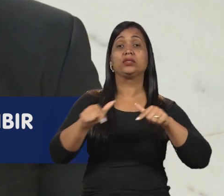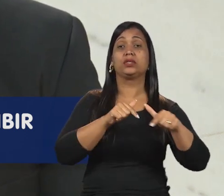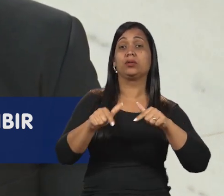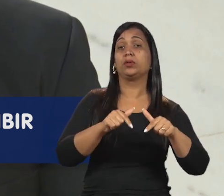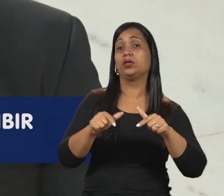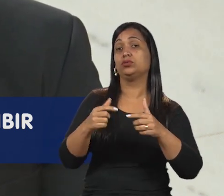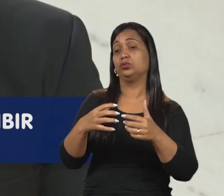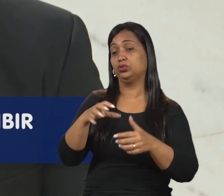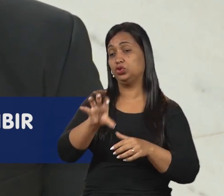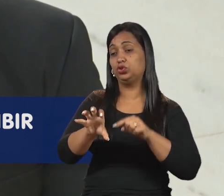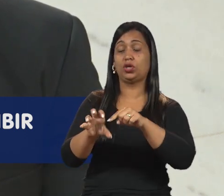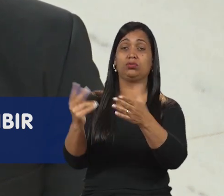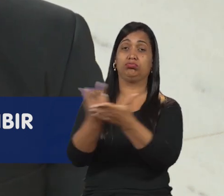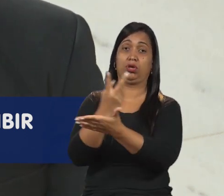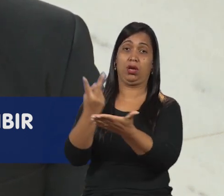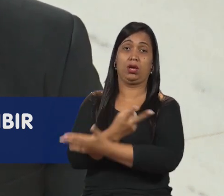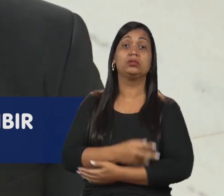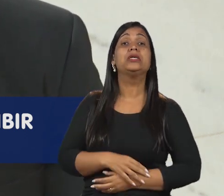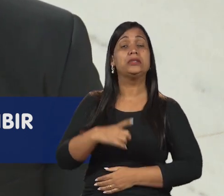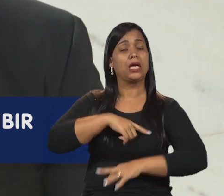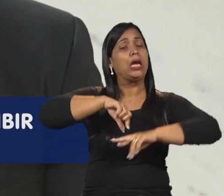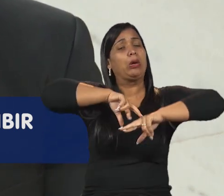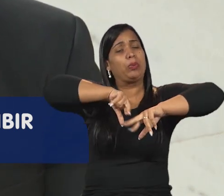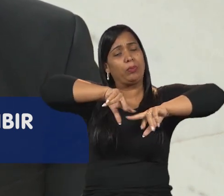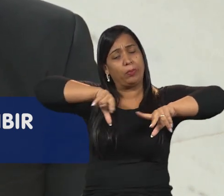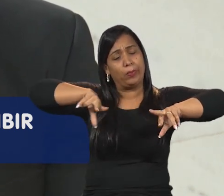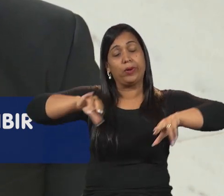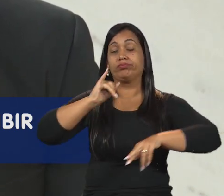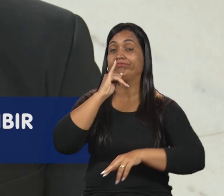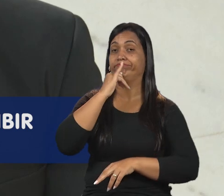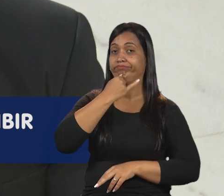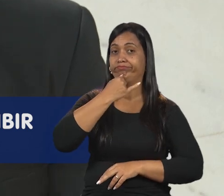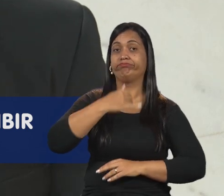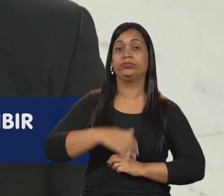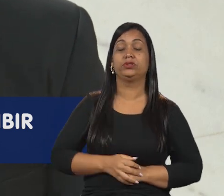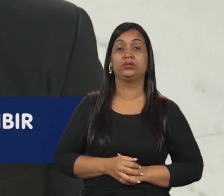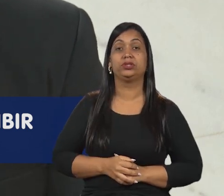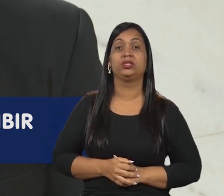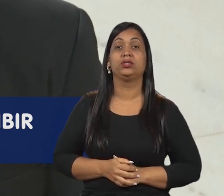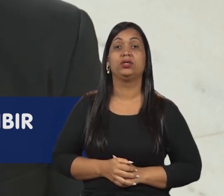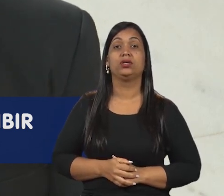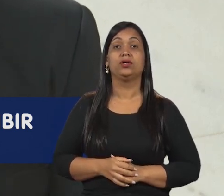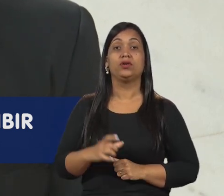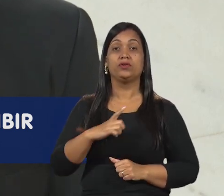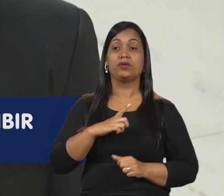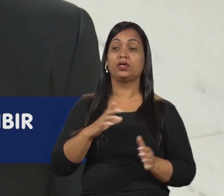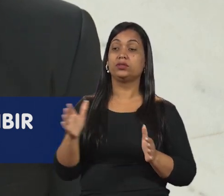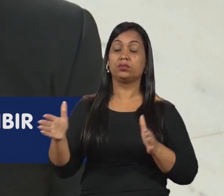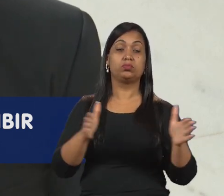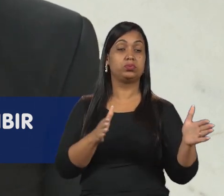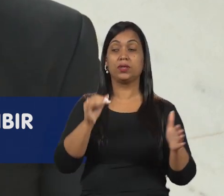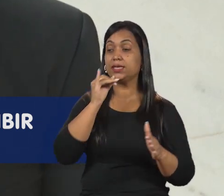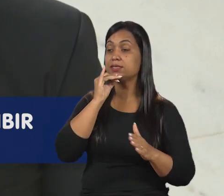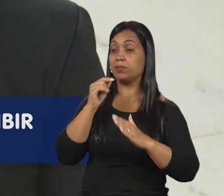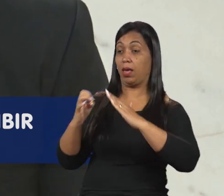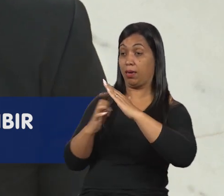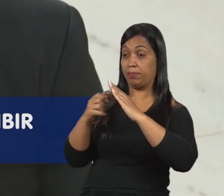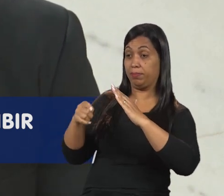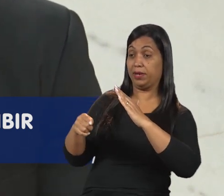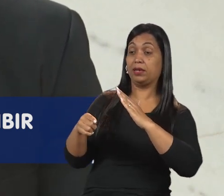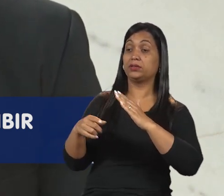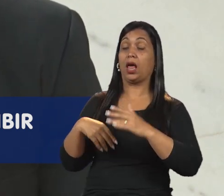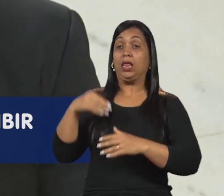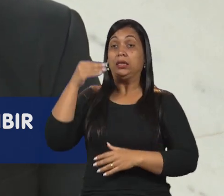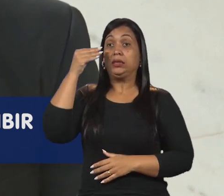forma irregular. E existem muitos, infelizmente. E eu faço esse paralelo com quem tem uma empresa, com quem tenta